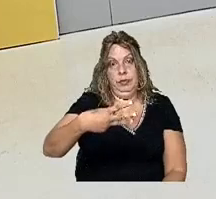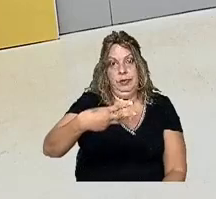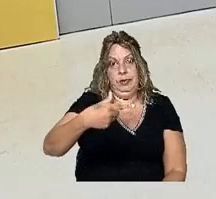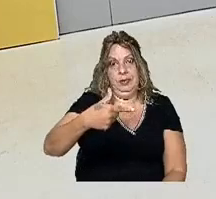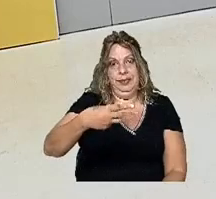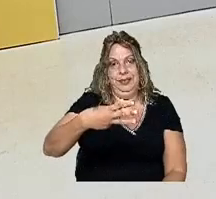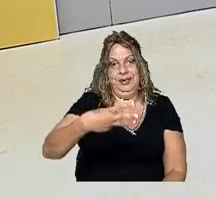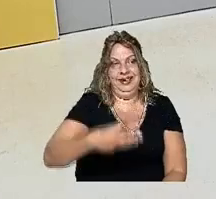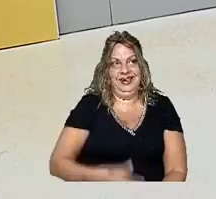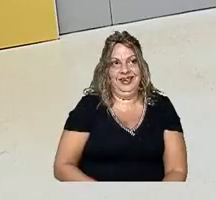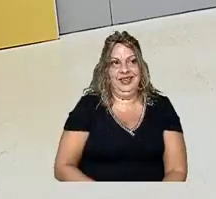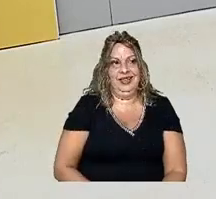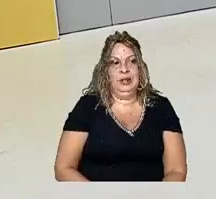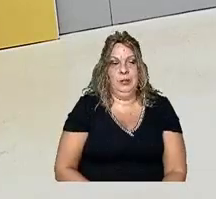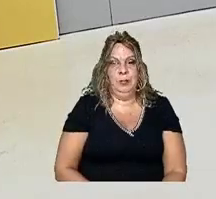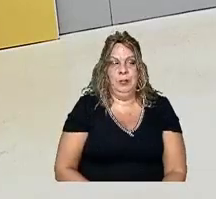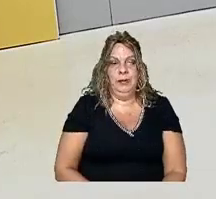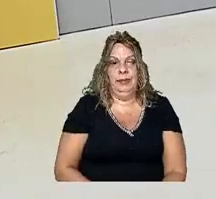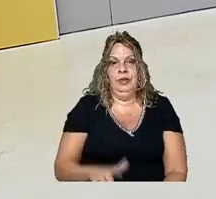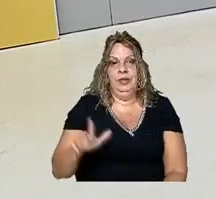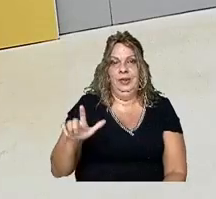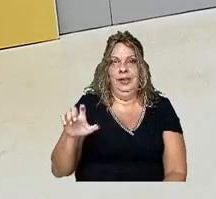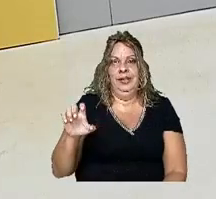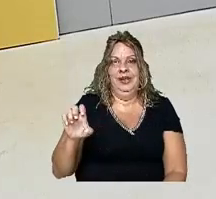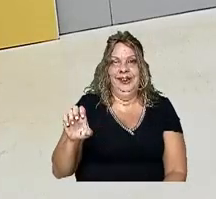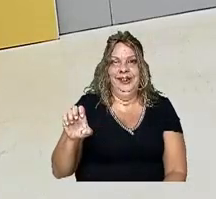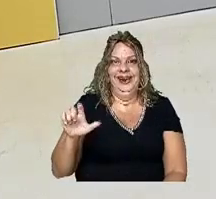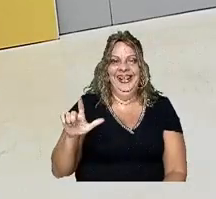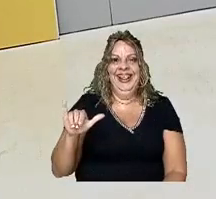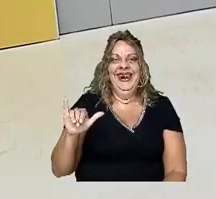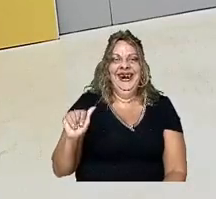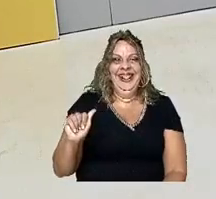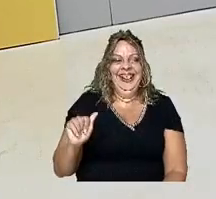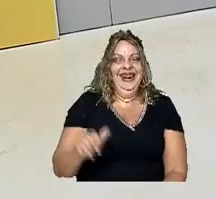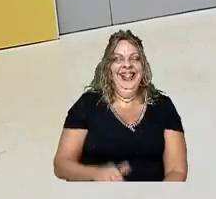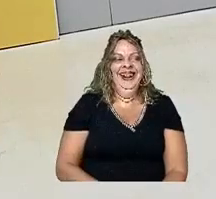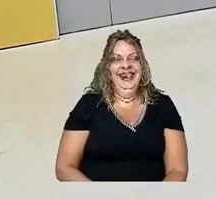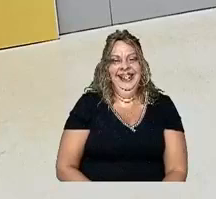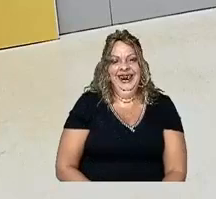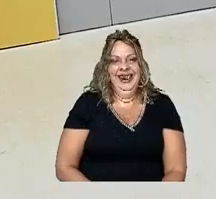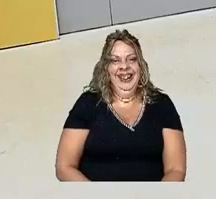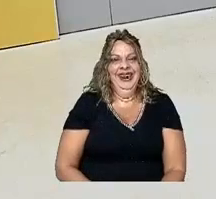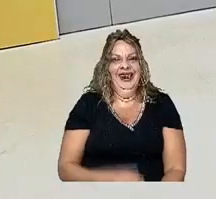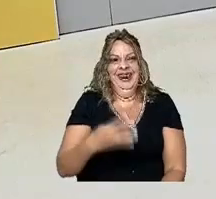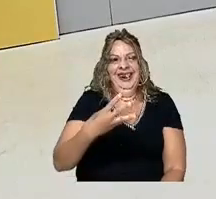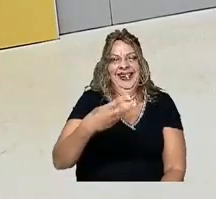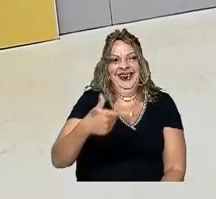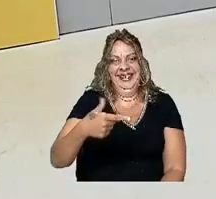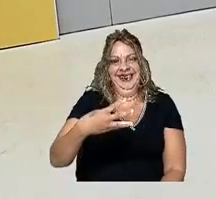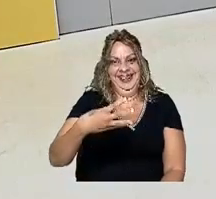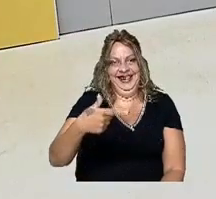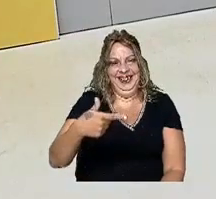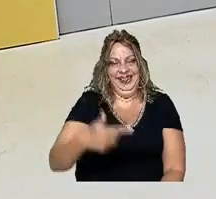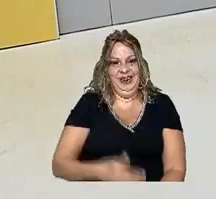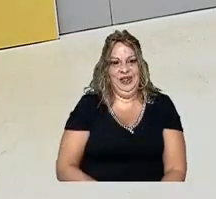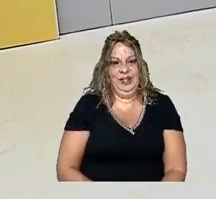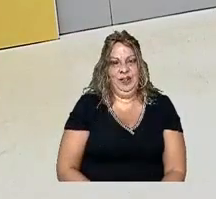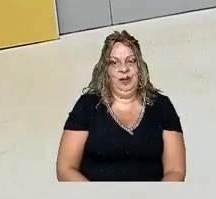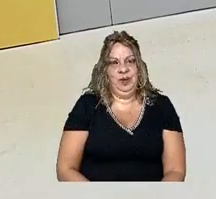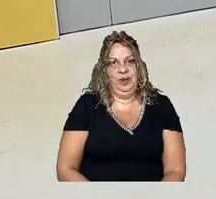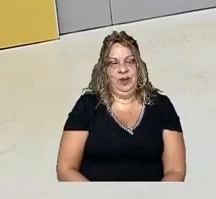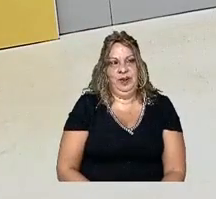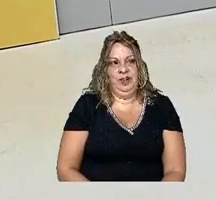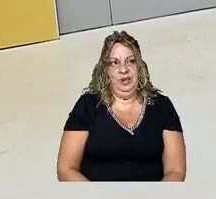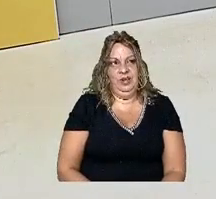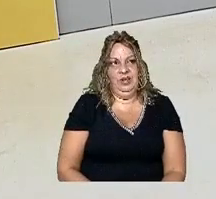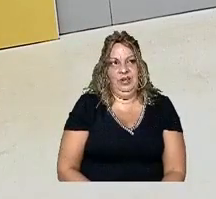23, Lélia Modelo. Deus, também aqui sintonizada, 42, 42, a Cássia vem